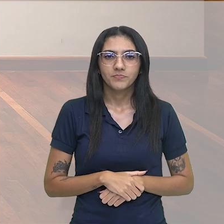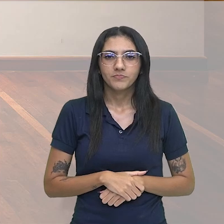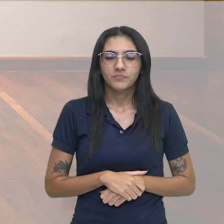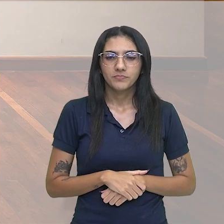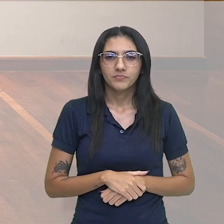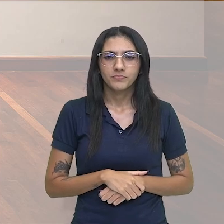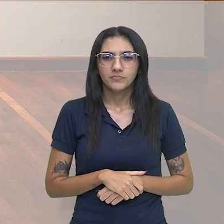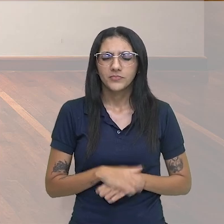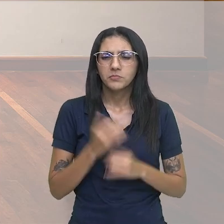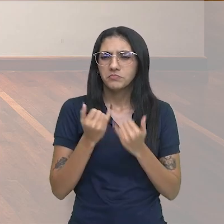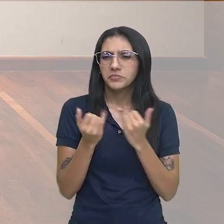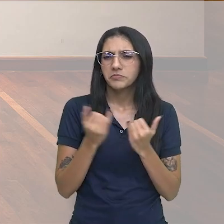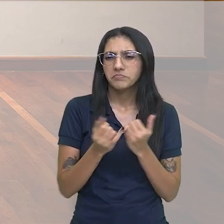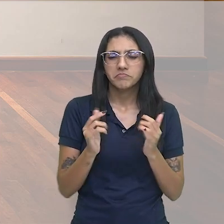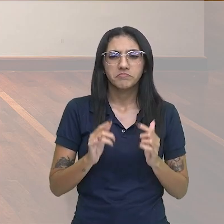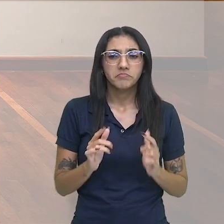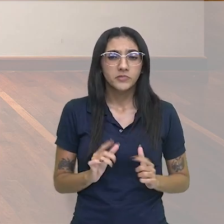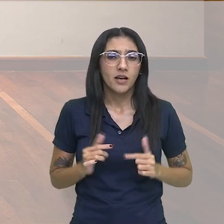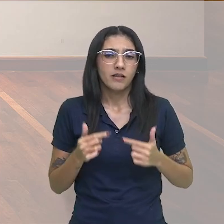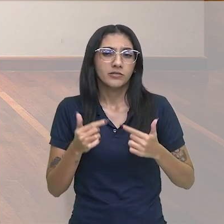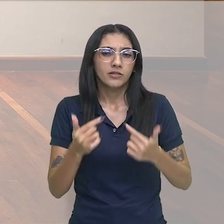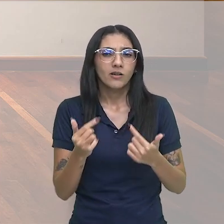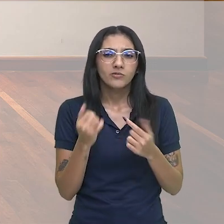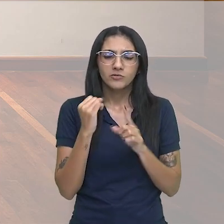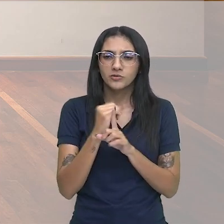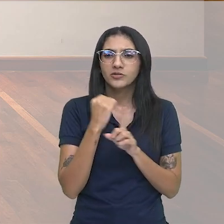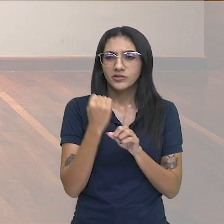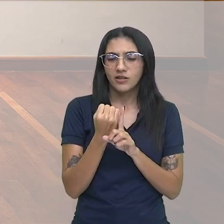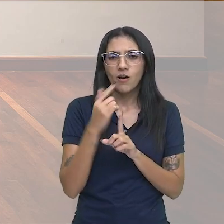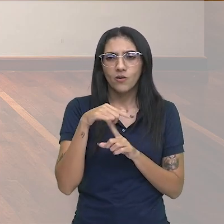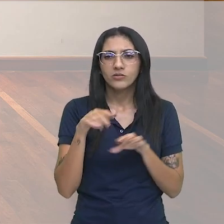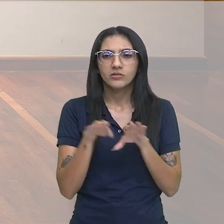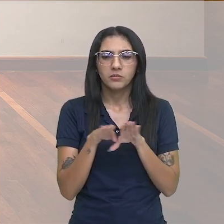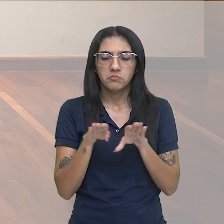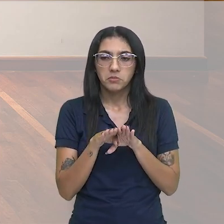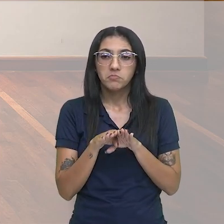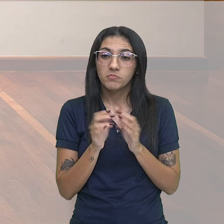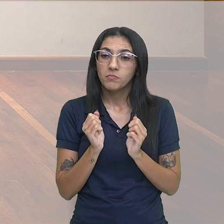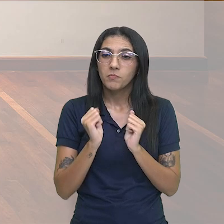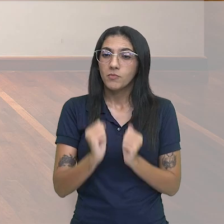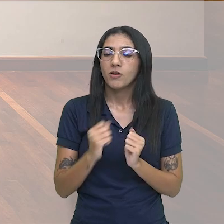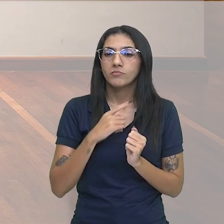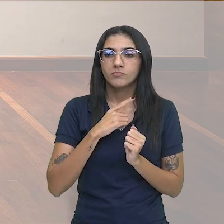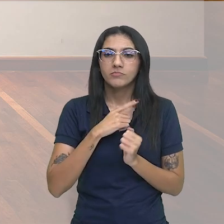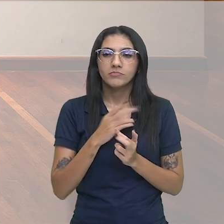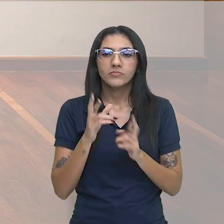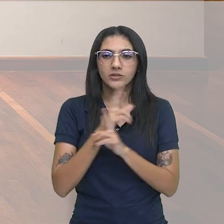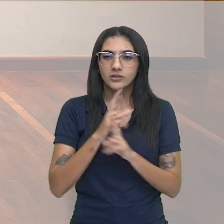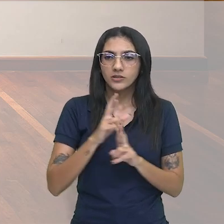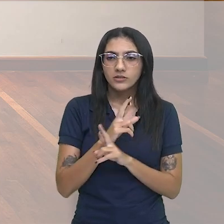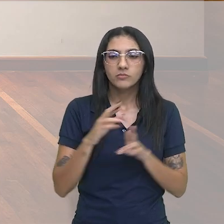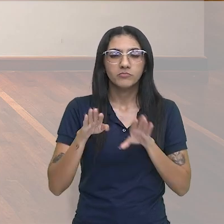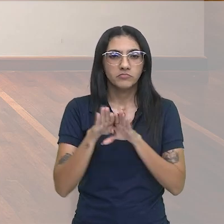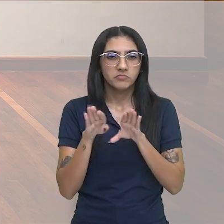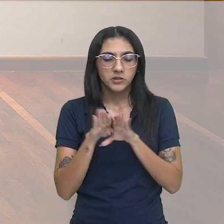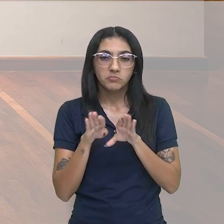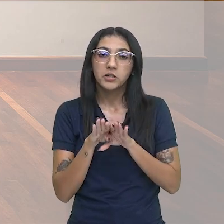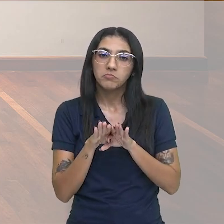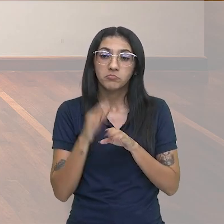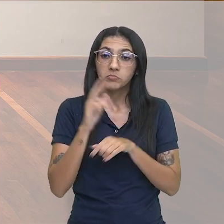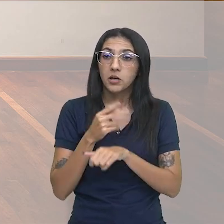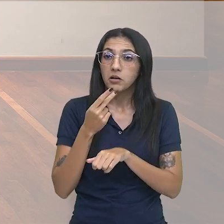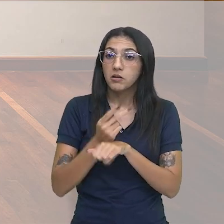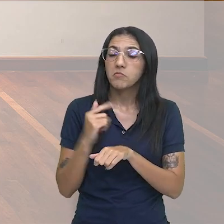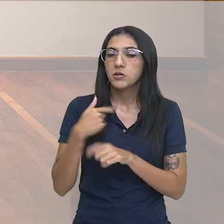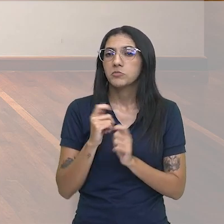ações das chamadas ações sociais, que ele também traz, né? Você pode, a partir daí,